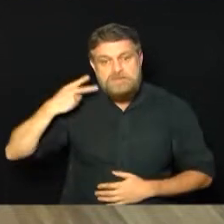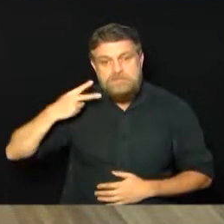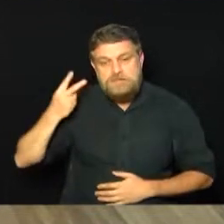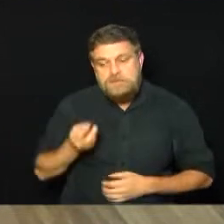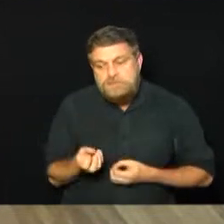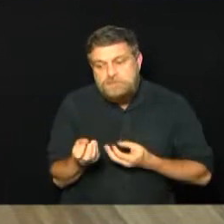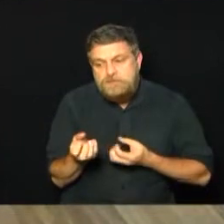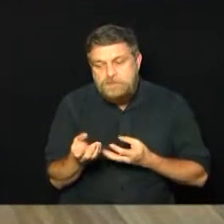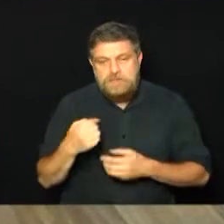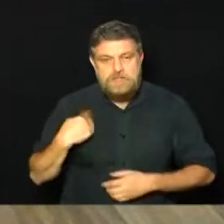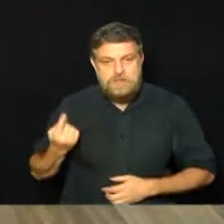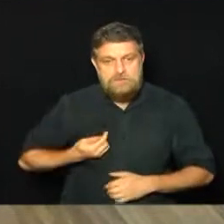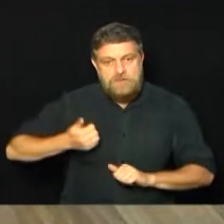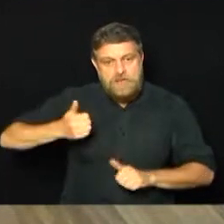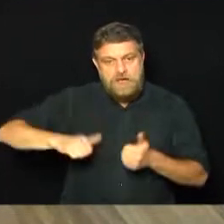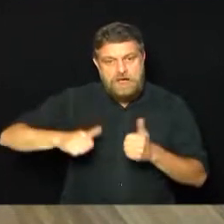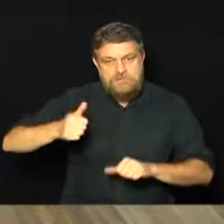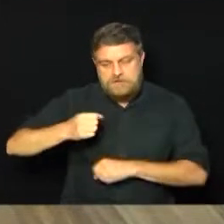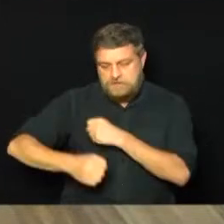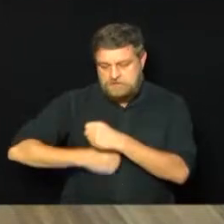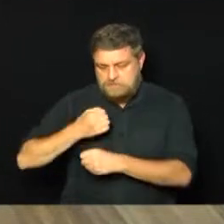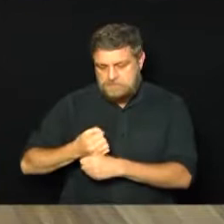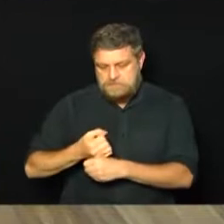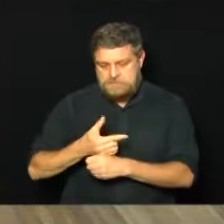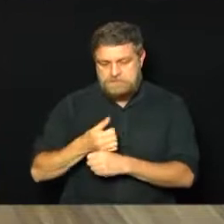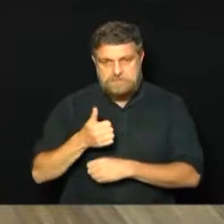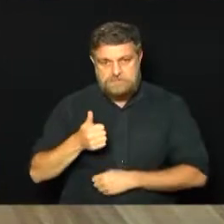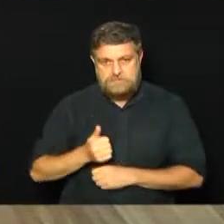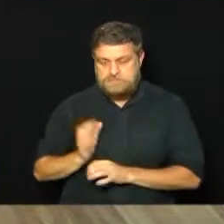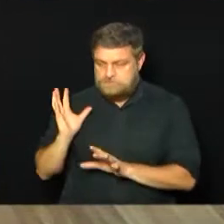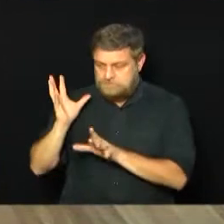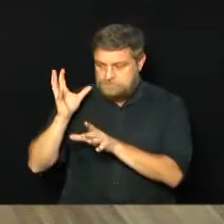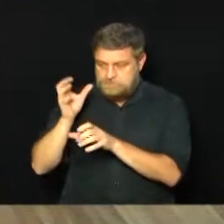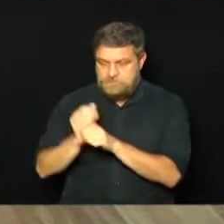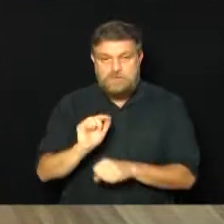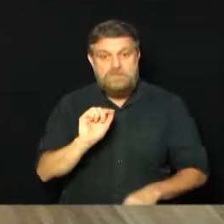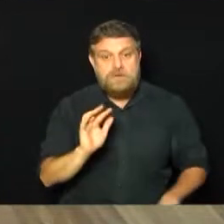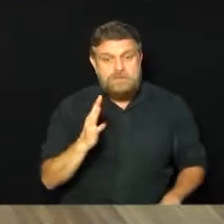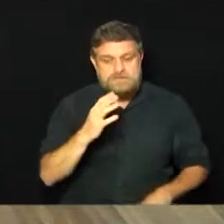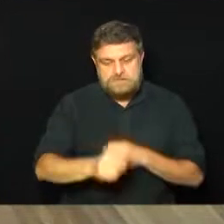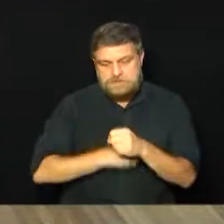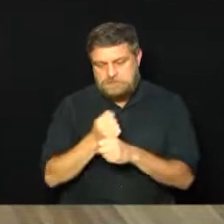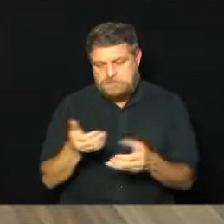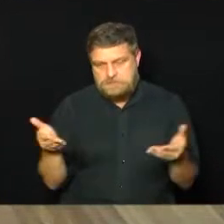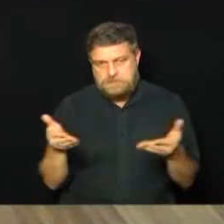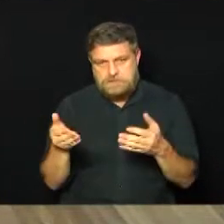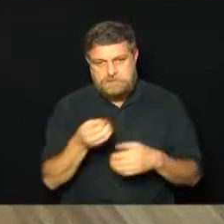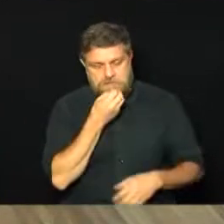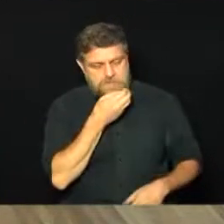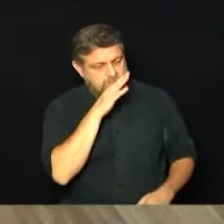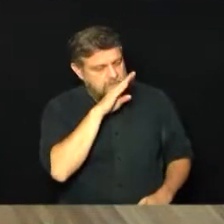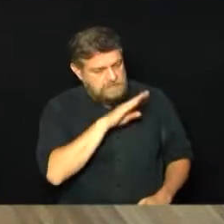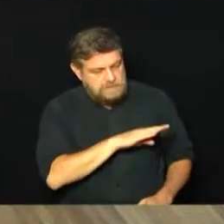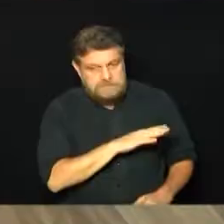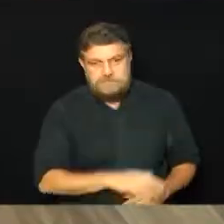um balanço aí do ano de 2021 e também aquelas expectativas para este ano. Seja bem-vinda mais uma vez e boa tarde, Vivi.